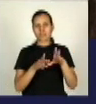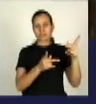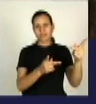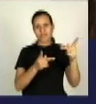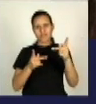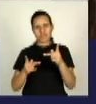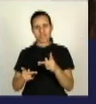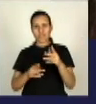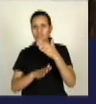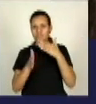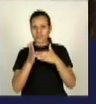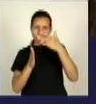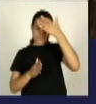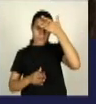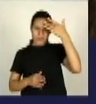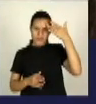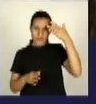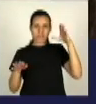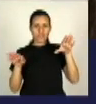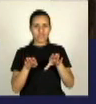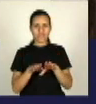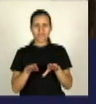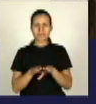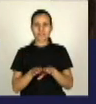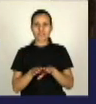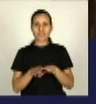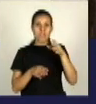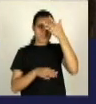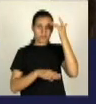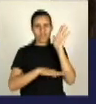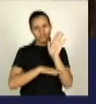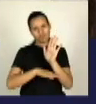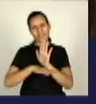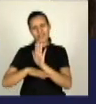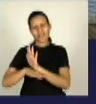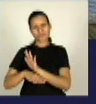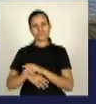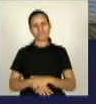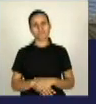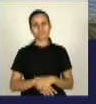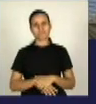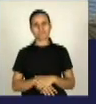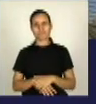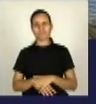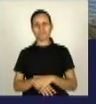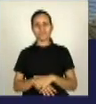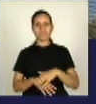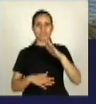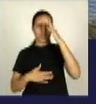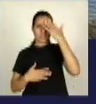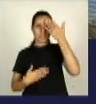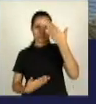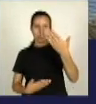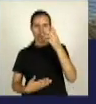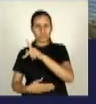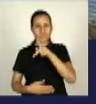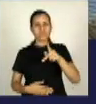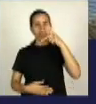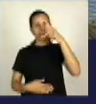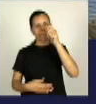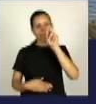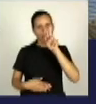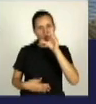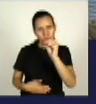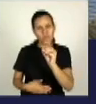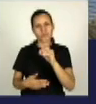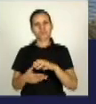e agradecer a presença da plateia e também dos nossos importantes colaboradores.